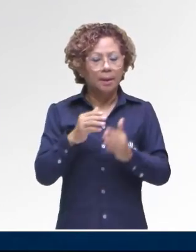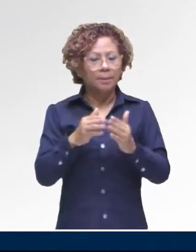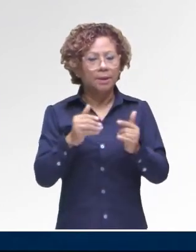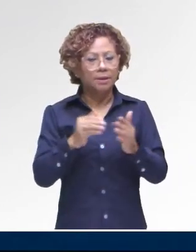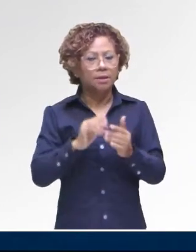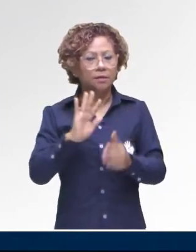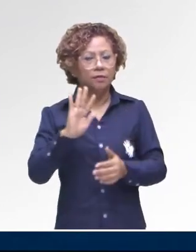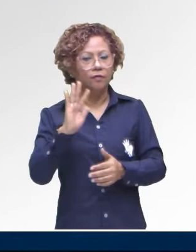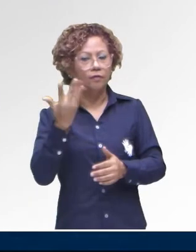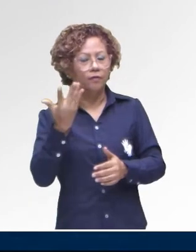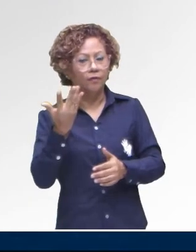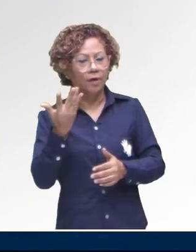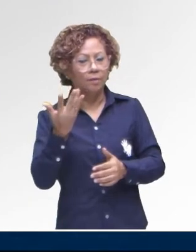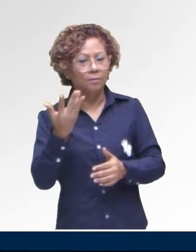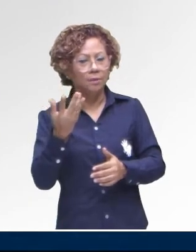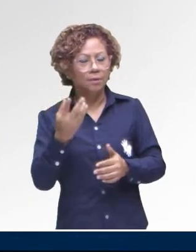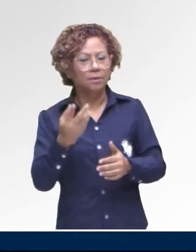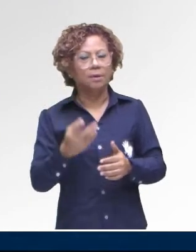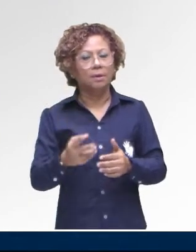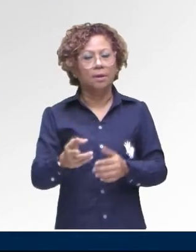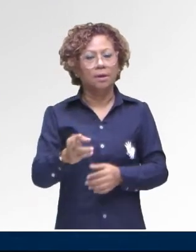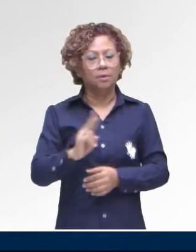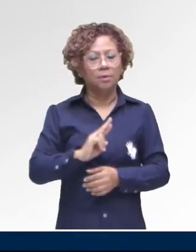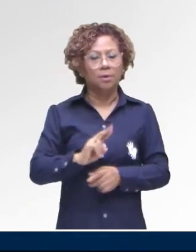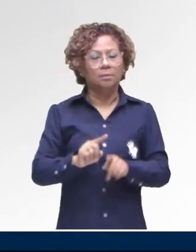correta. Na letra A,